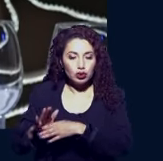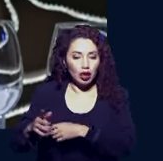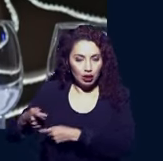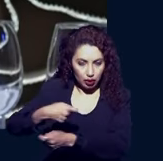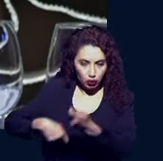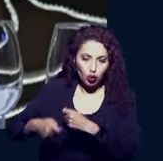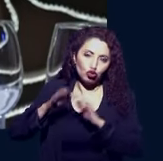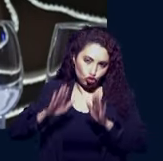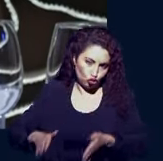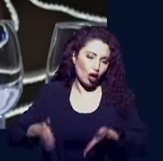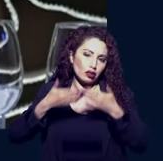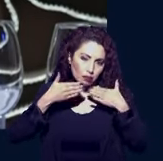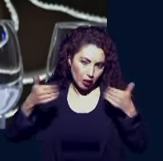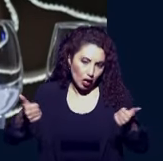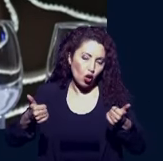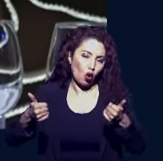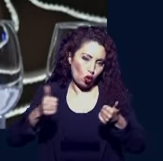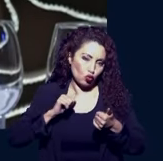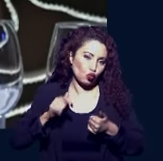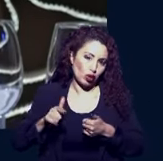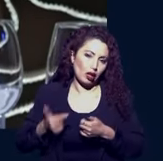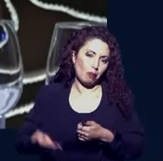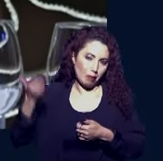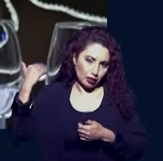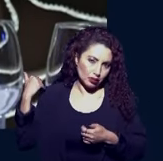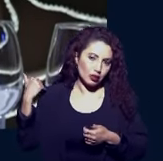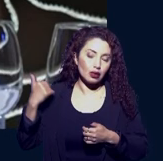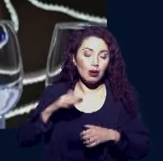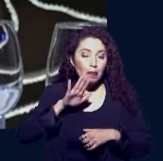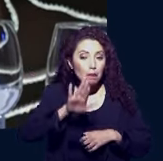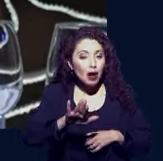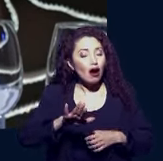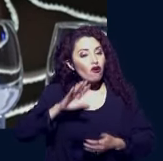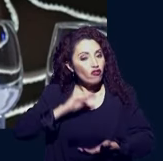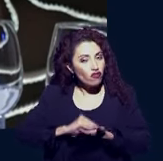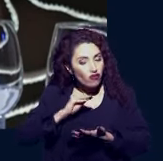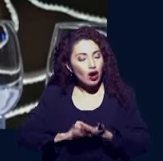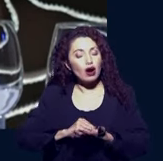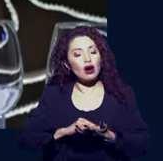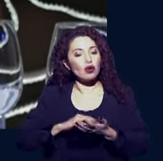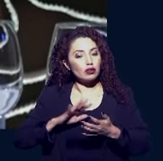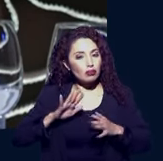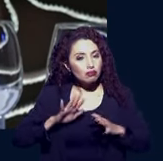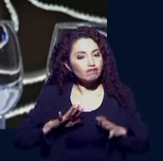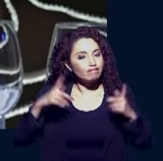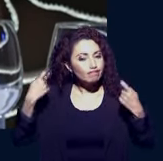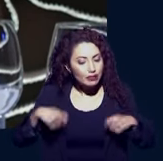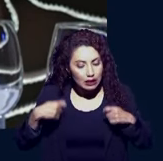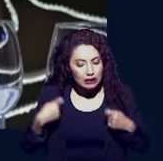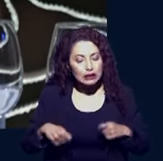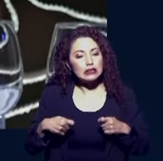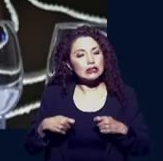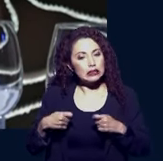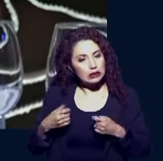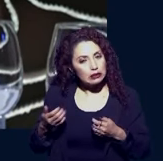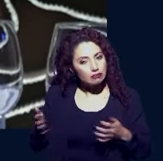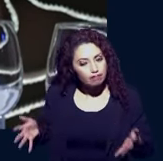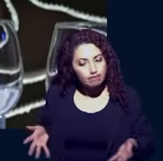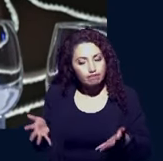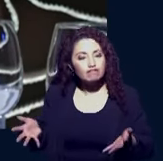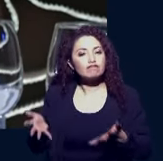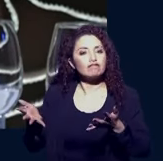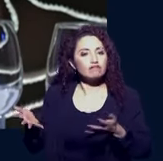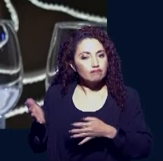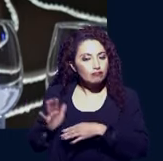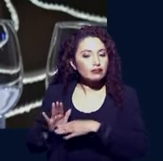muito do que era tempos atrás mas a gente ainda precisa desse crédito mais apropriado às vezes